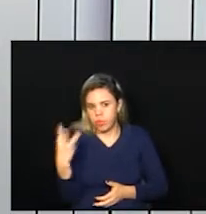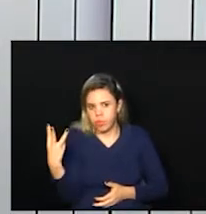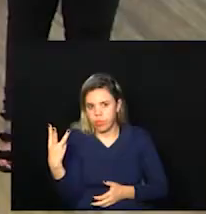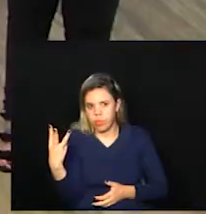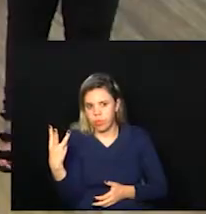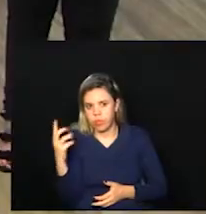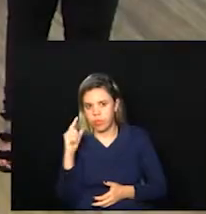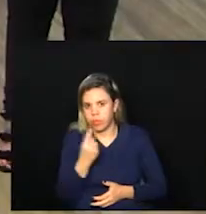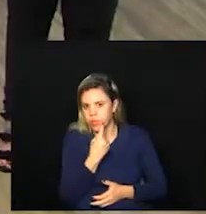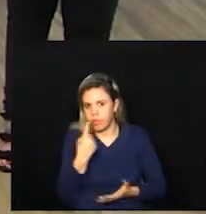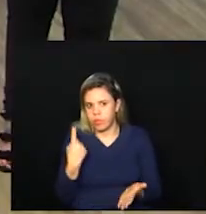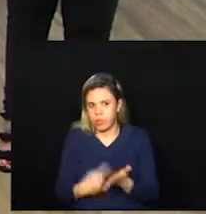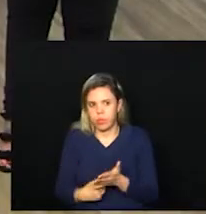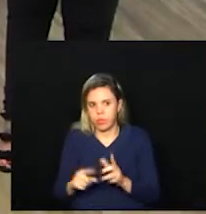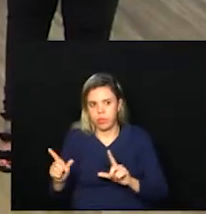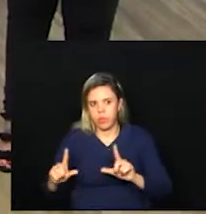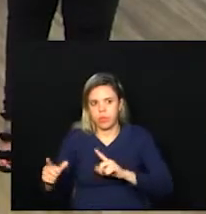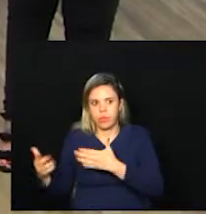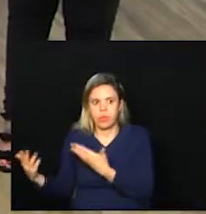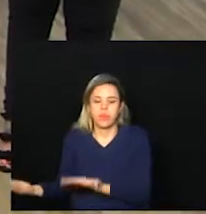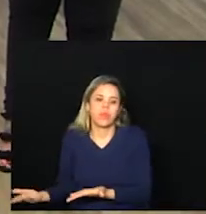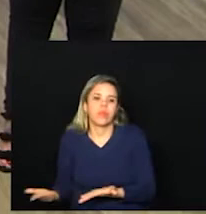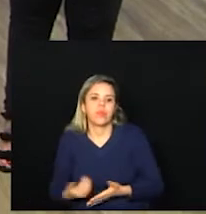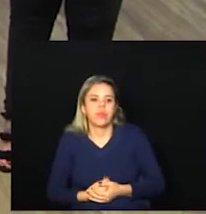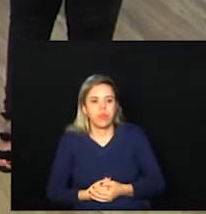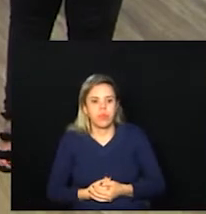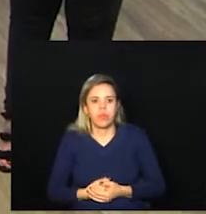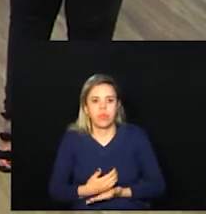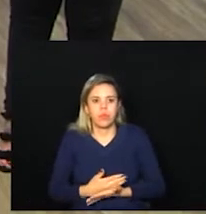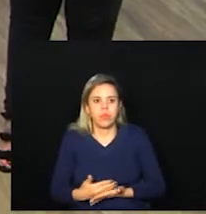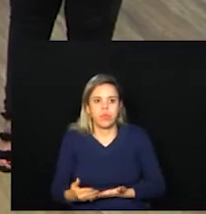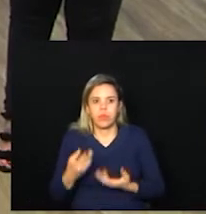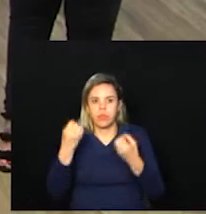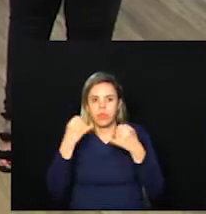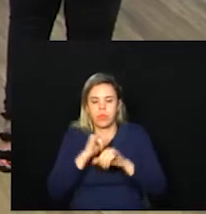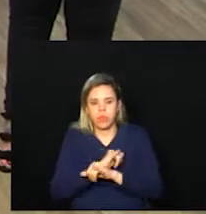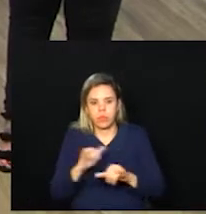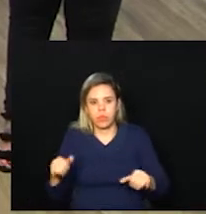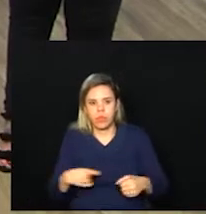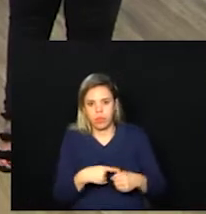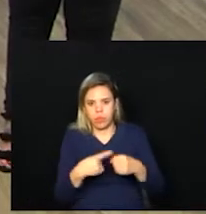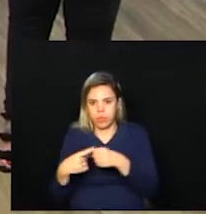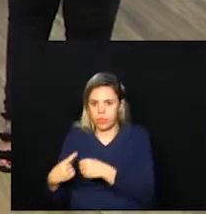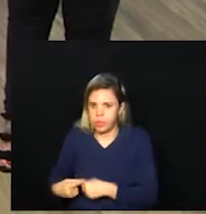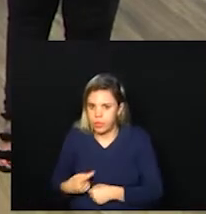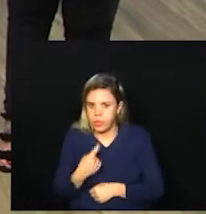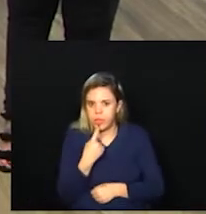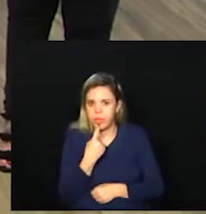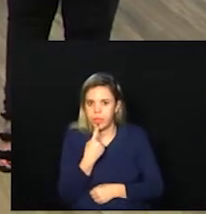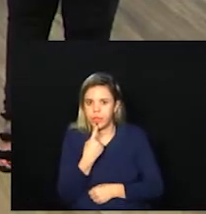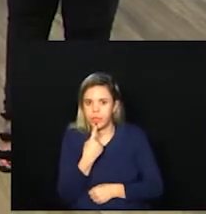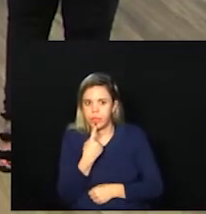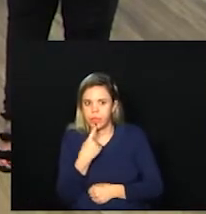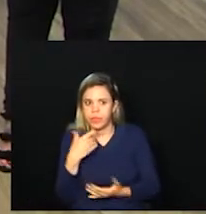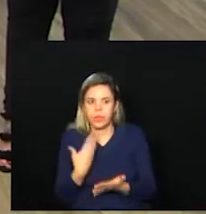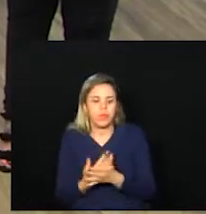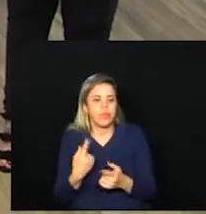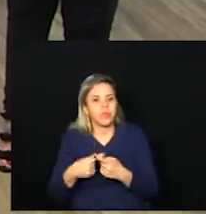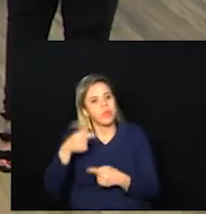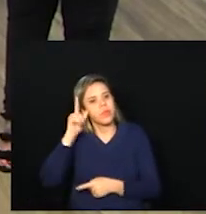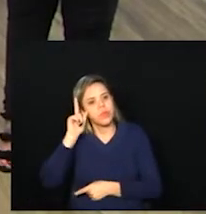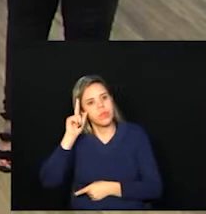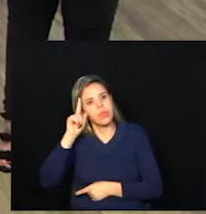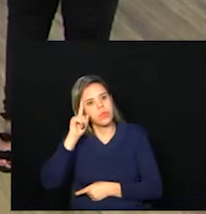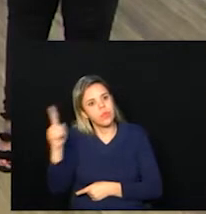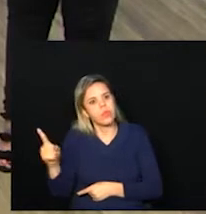12h23, a Mina Abreu está aqui nos nossos estúdios e a gente começa agora com as notícias da metrópole de Campinas, até porque ontem foi